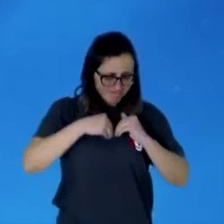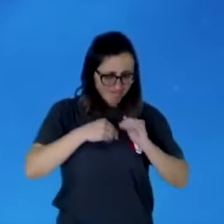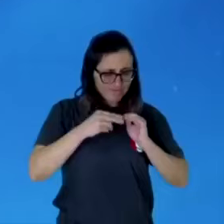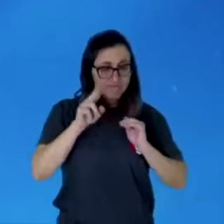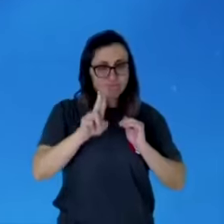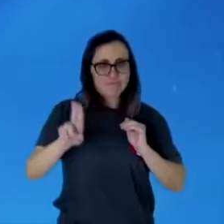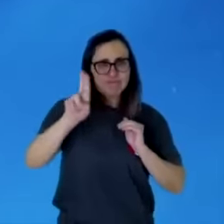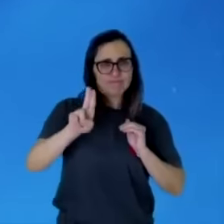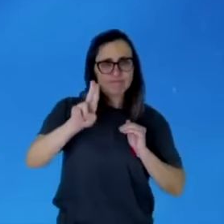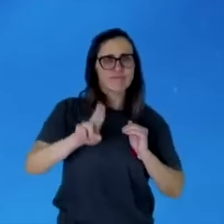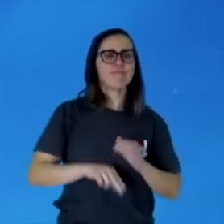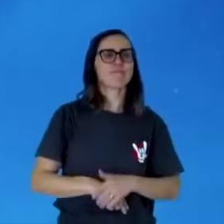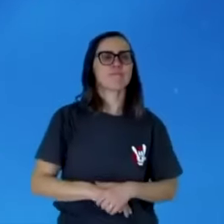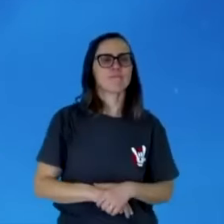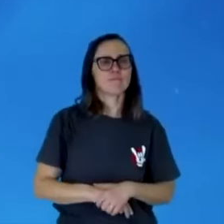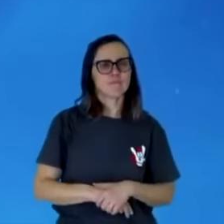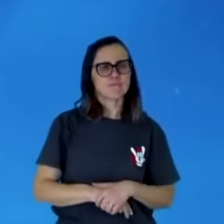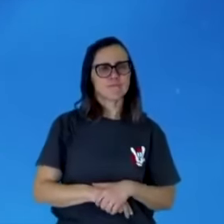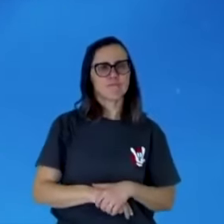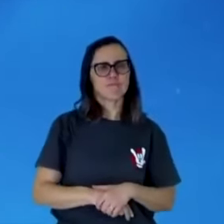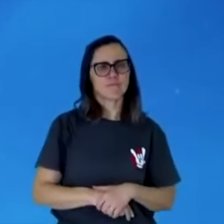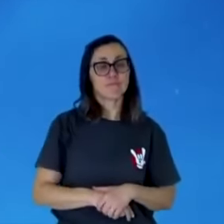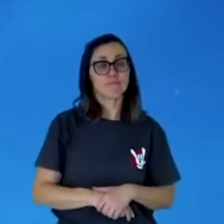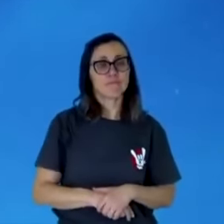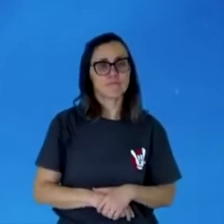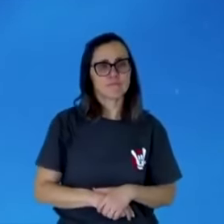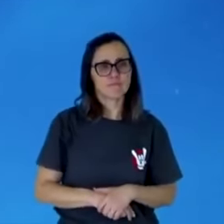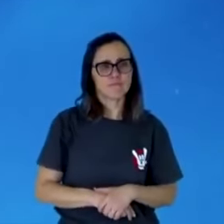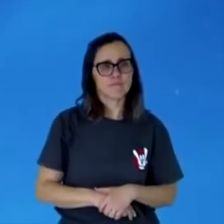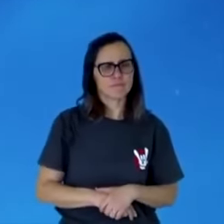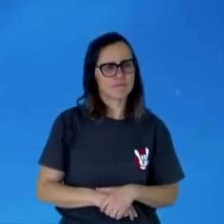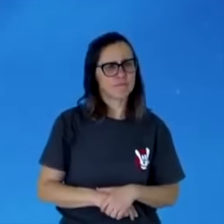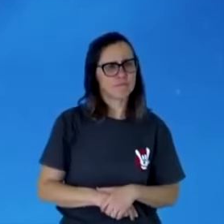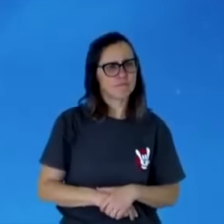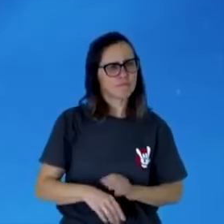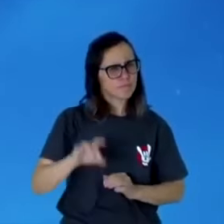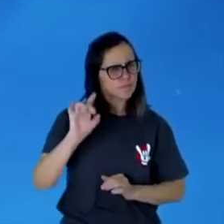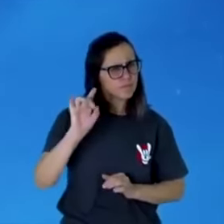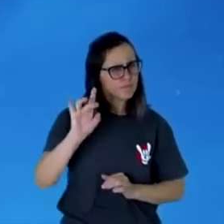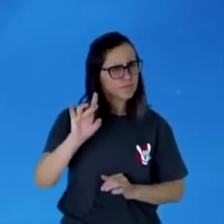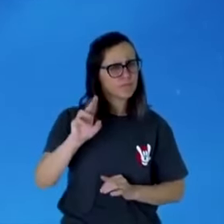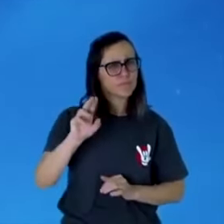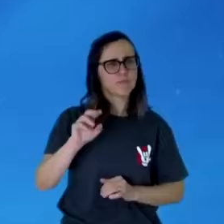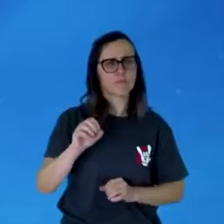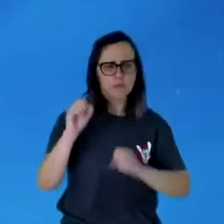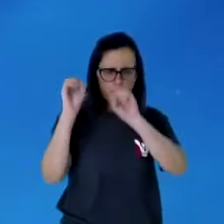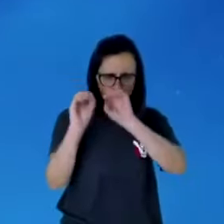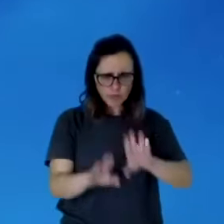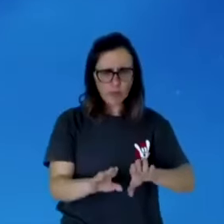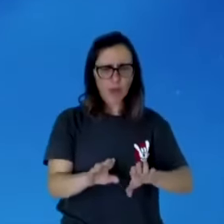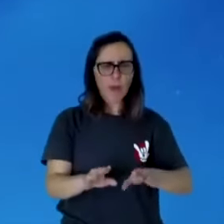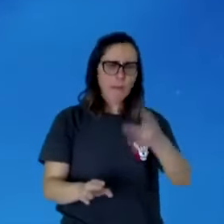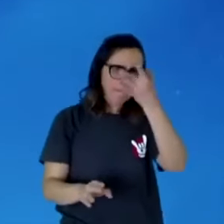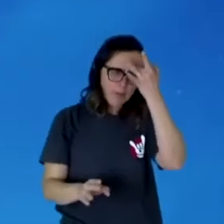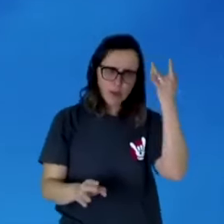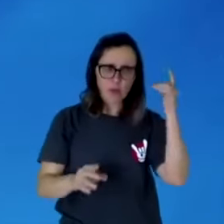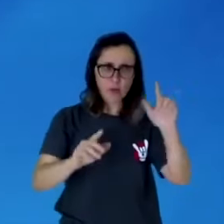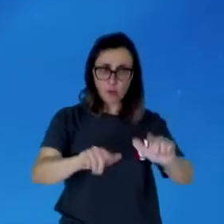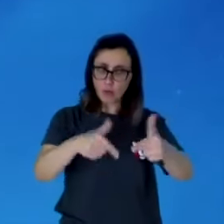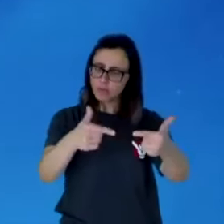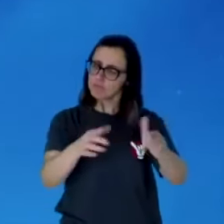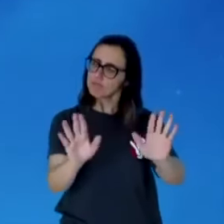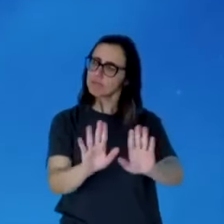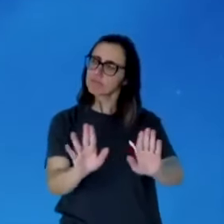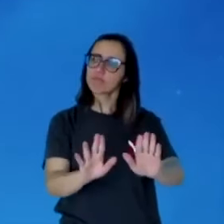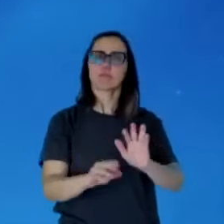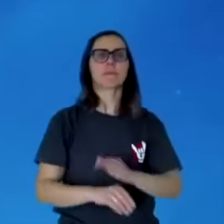vale se ele tiver me usando para abençoar outra pessoa quem falou isso quem foi que escreveu isso às vezes